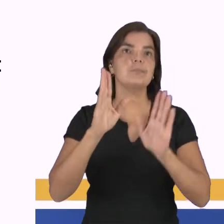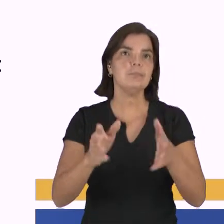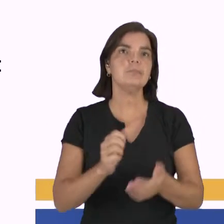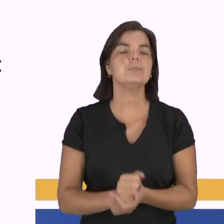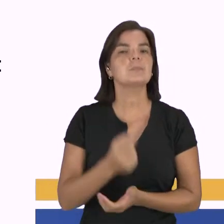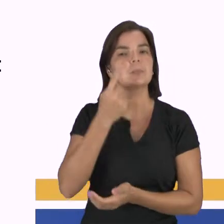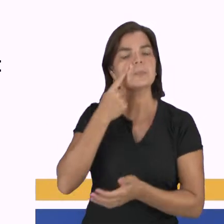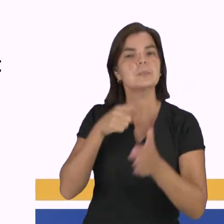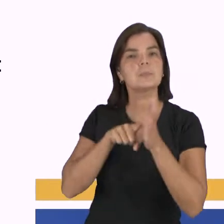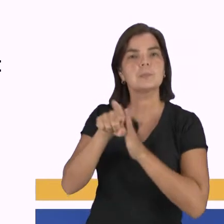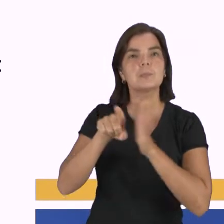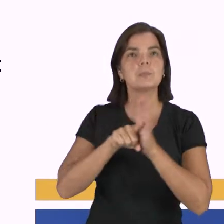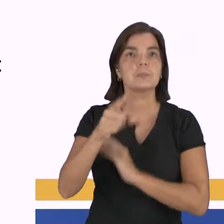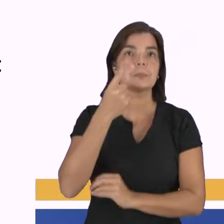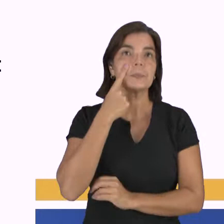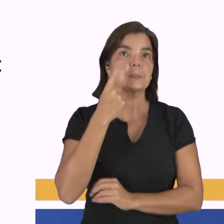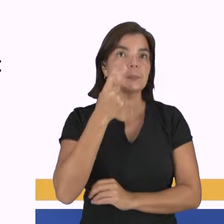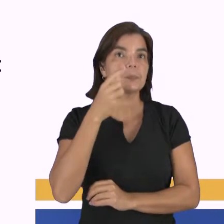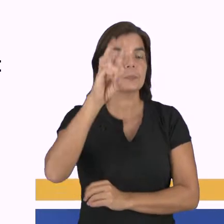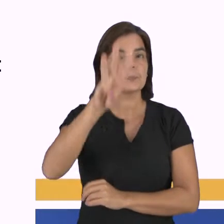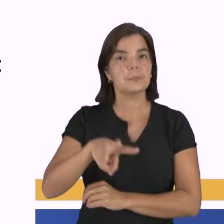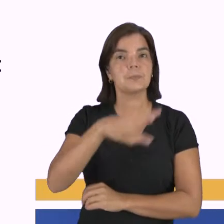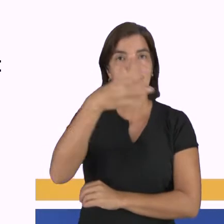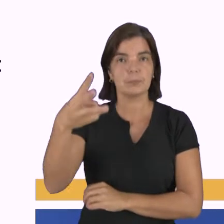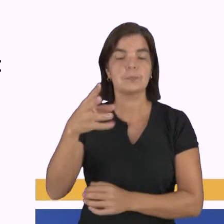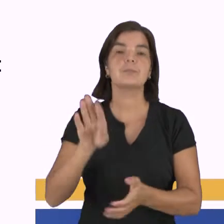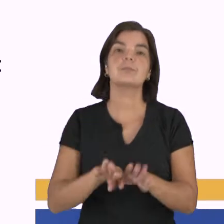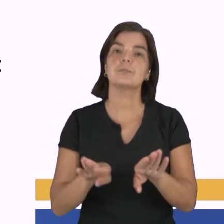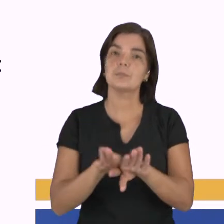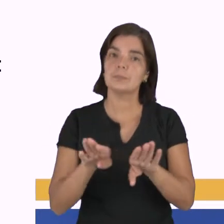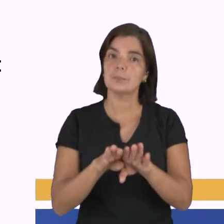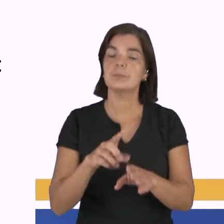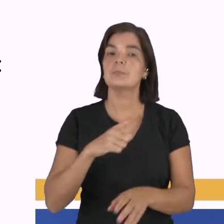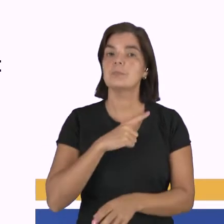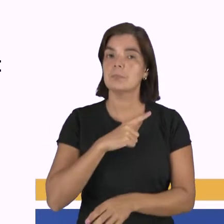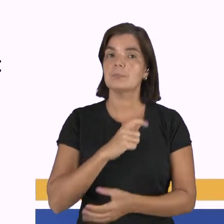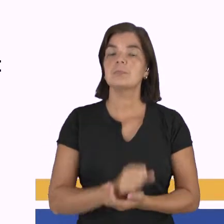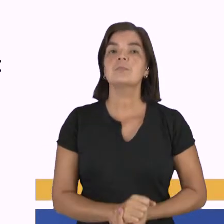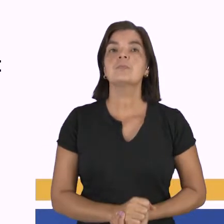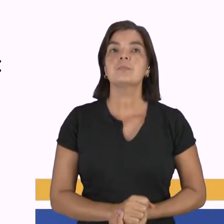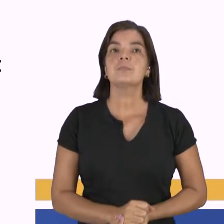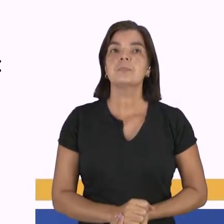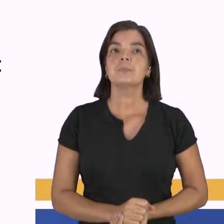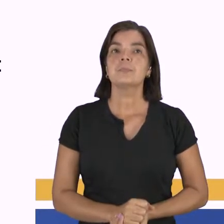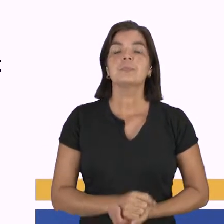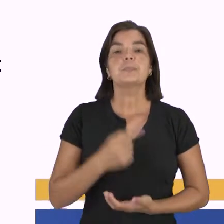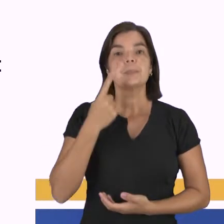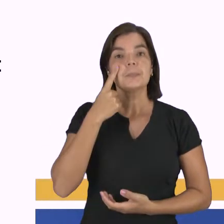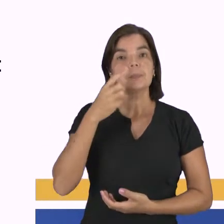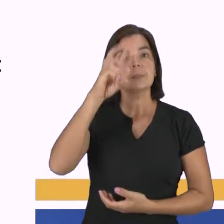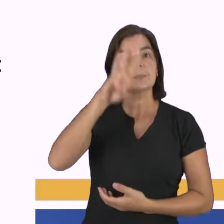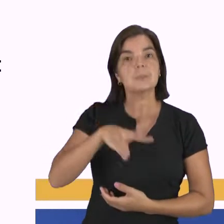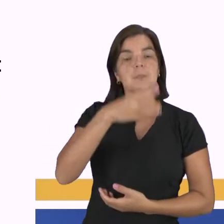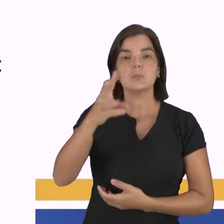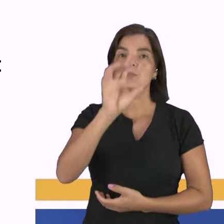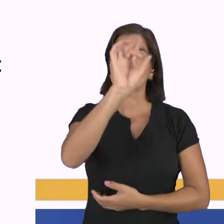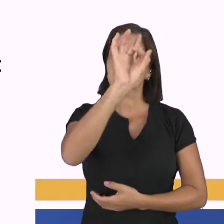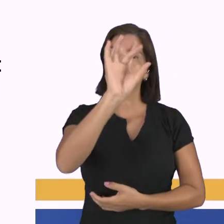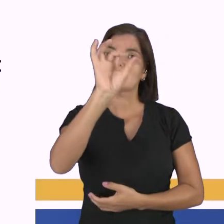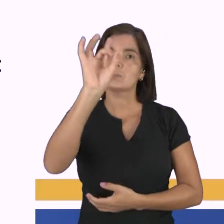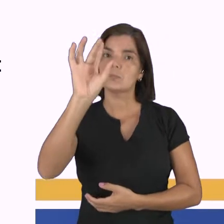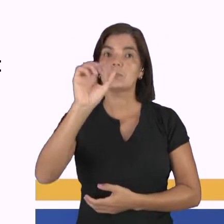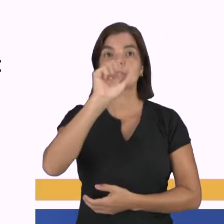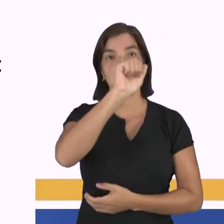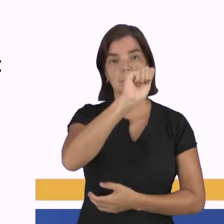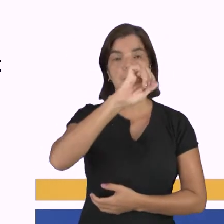olha a sua primeira questão aqui ó o observe a matriz abaixo eu tenho aqui a matriz e nessa Matriz cada elemento